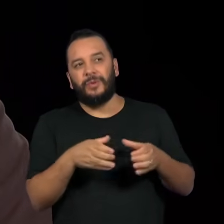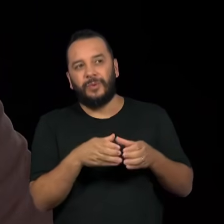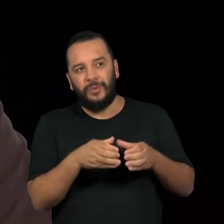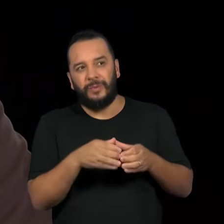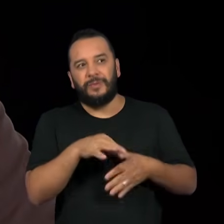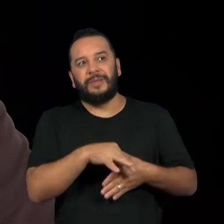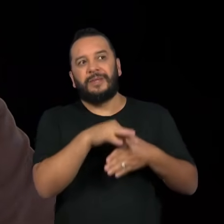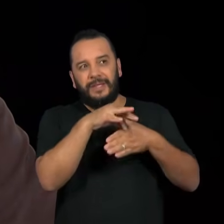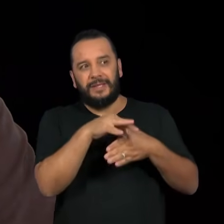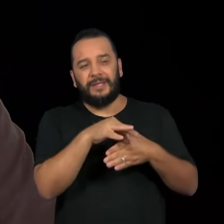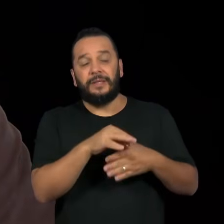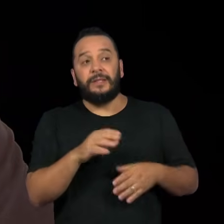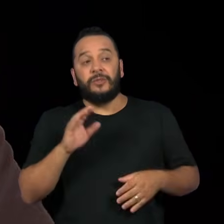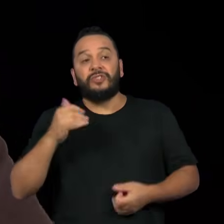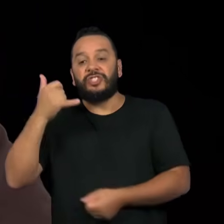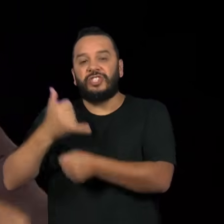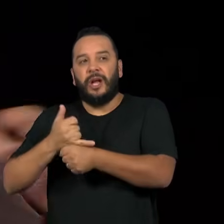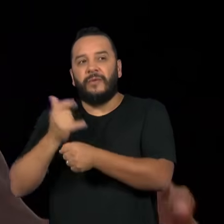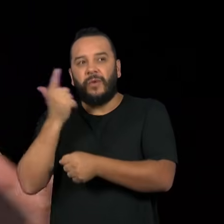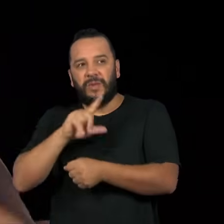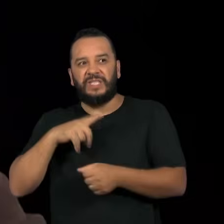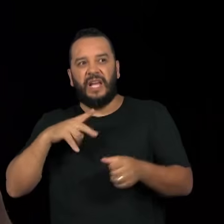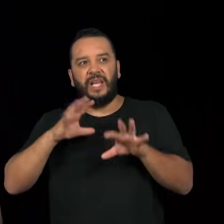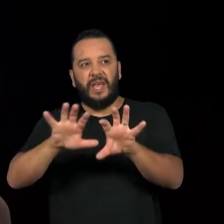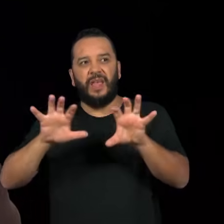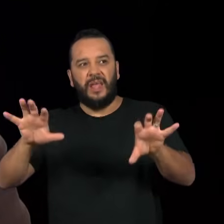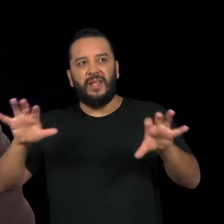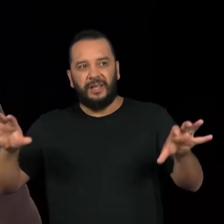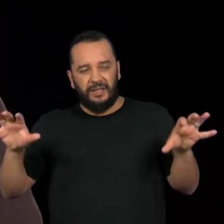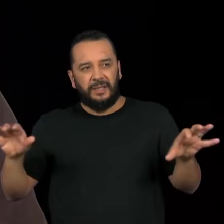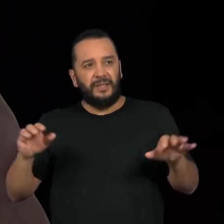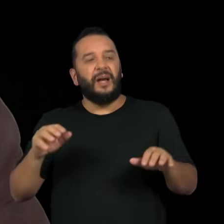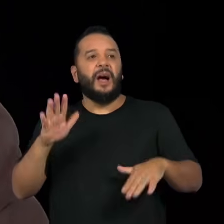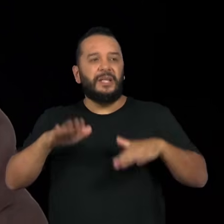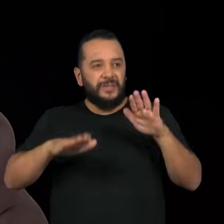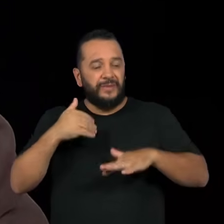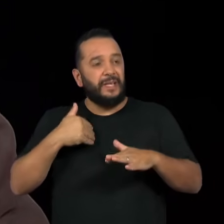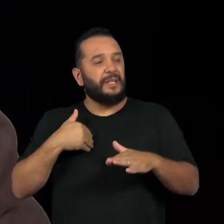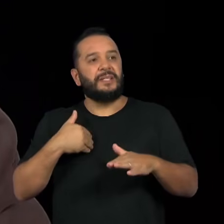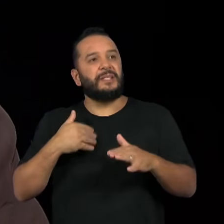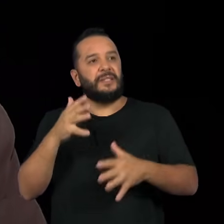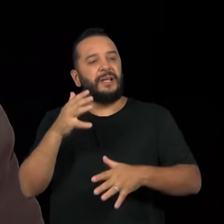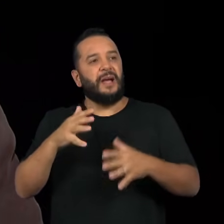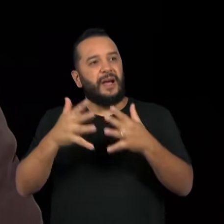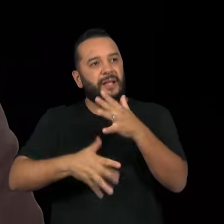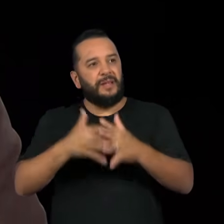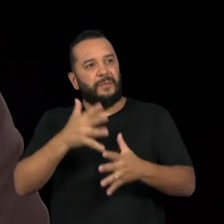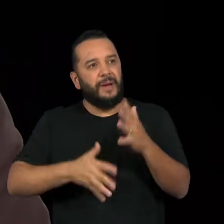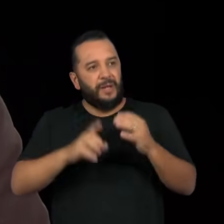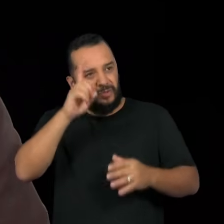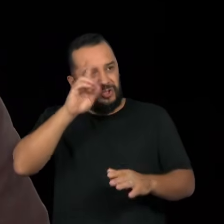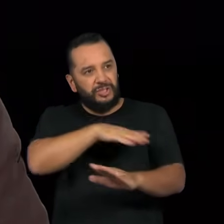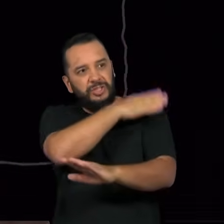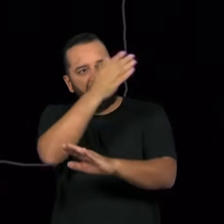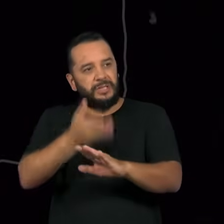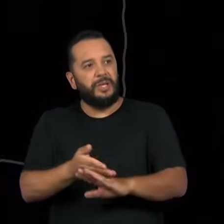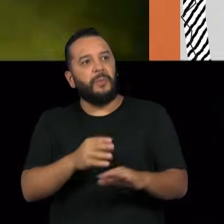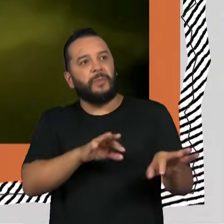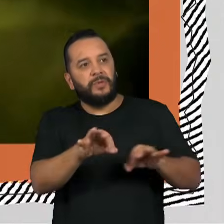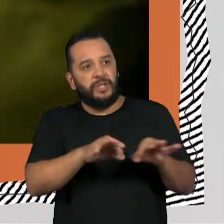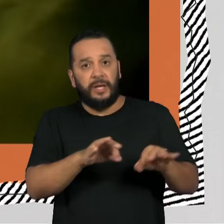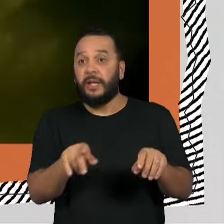tal. Que um chefe consegue, às vezes, estragar um dia ou um projeto inteiro. Né? A vida, às vezes, de alguém.